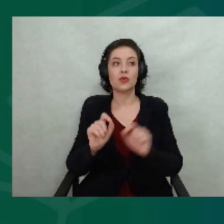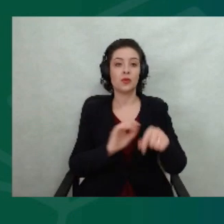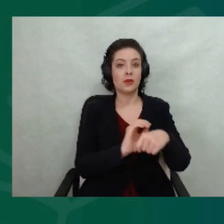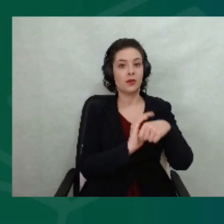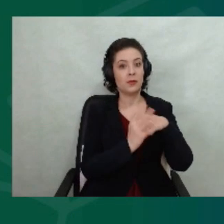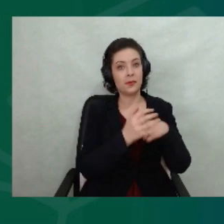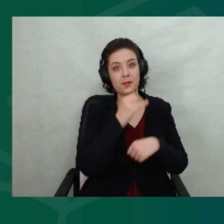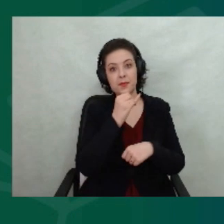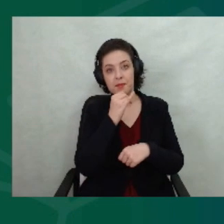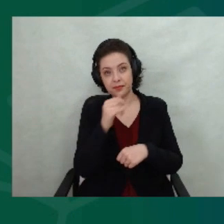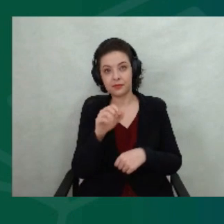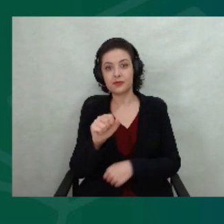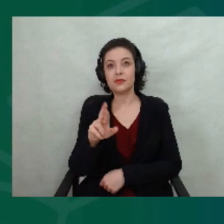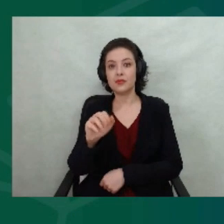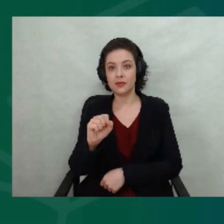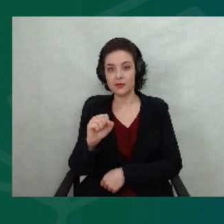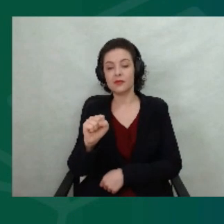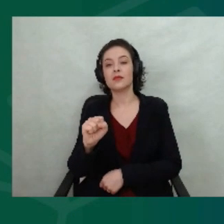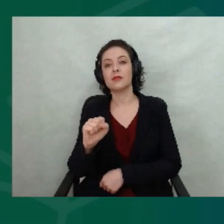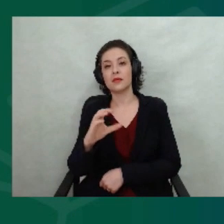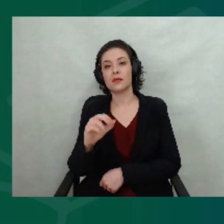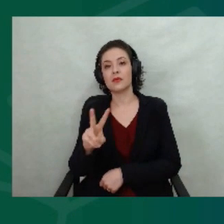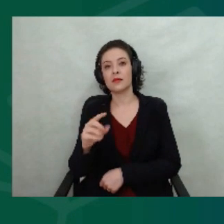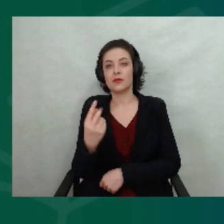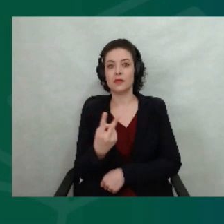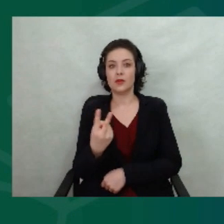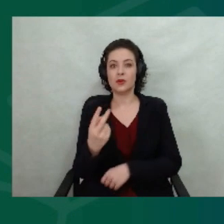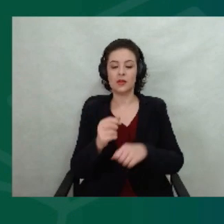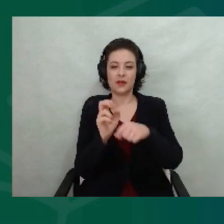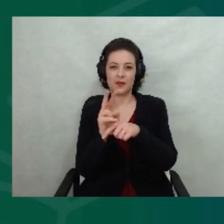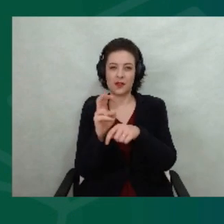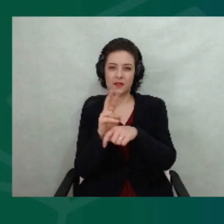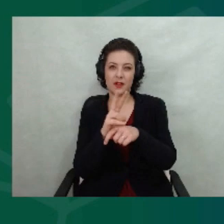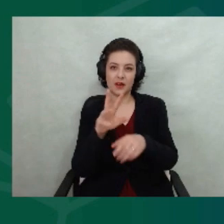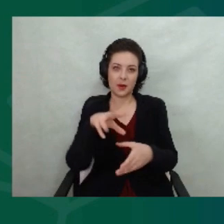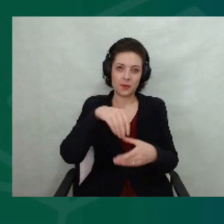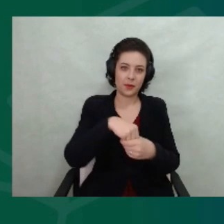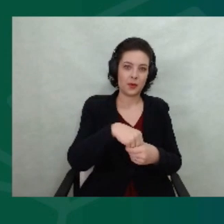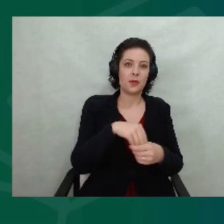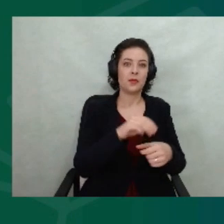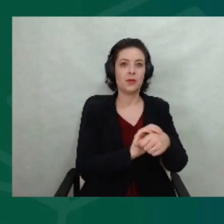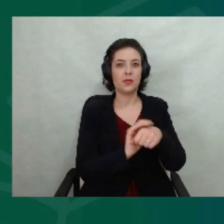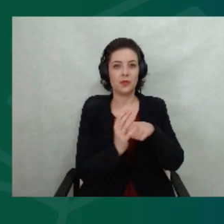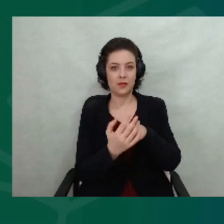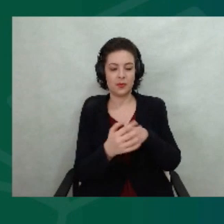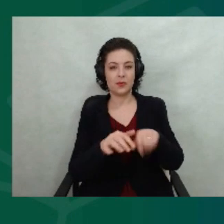do SARS-CoV-2, que é o vírus que causa a doença Covid-19.